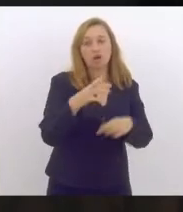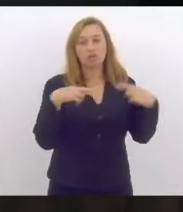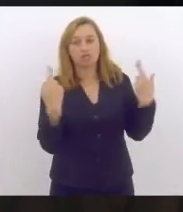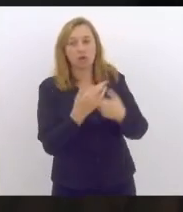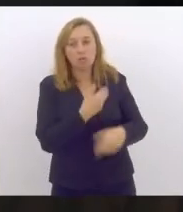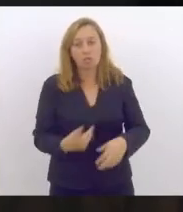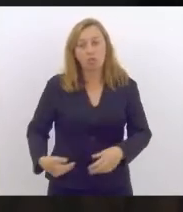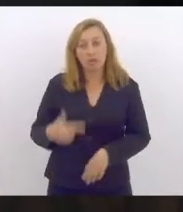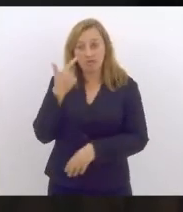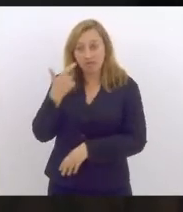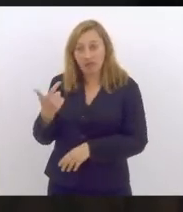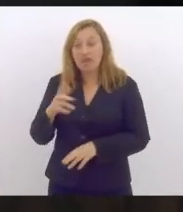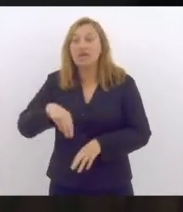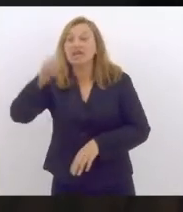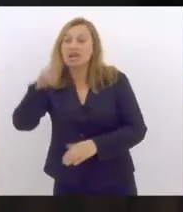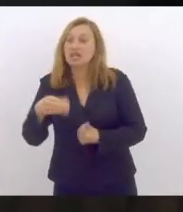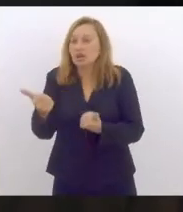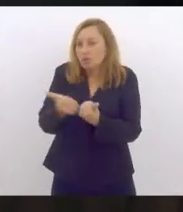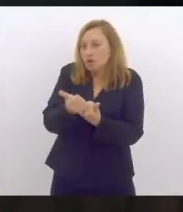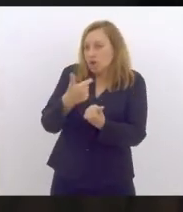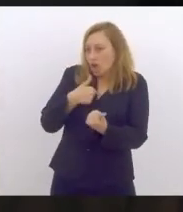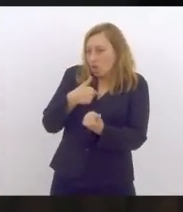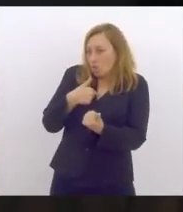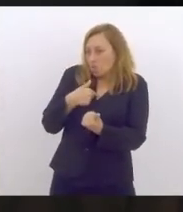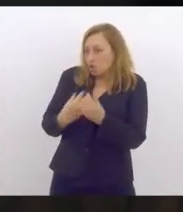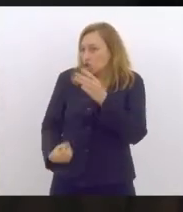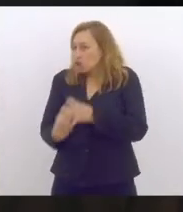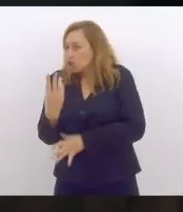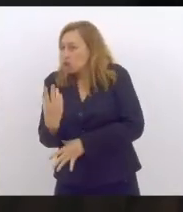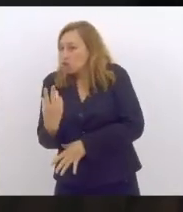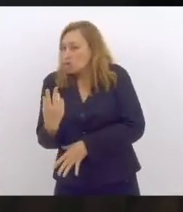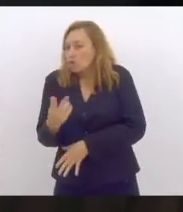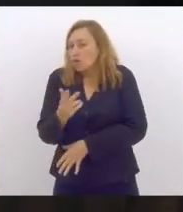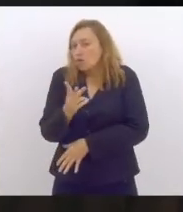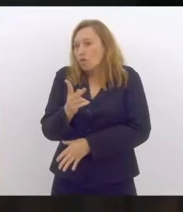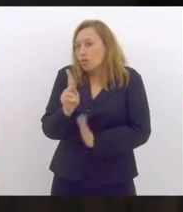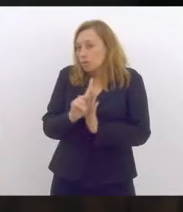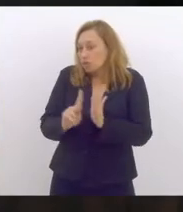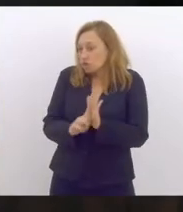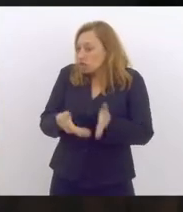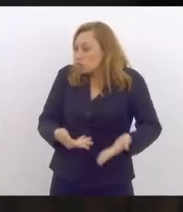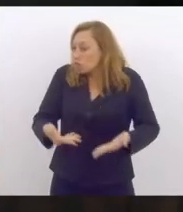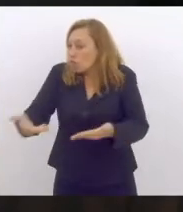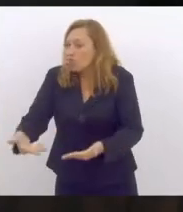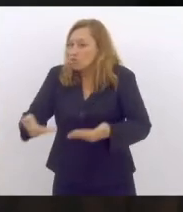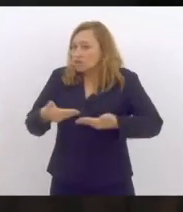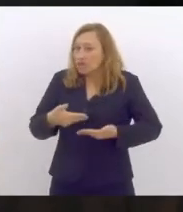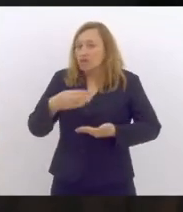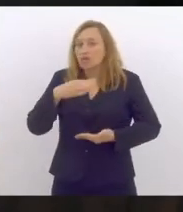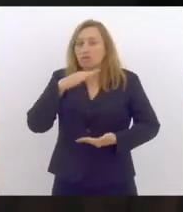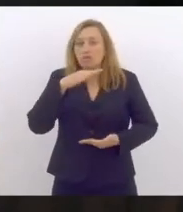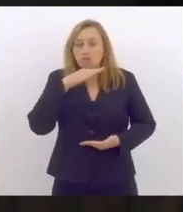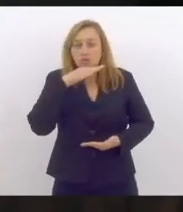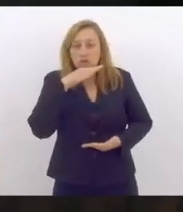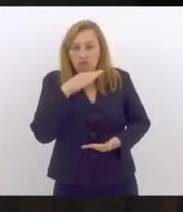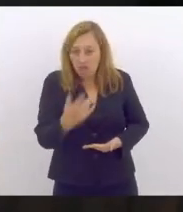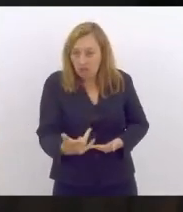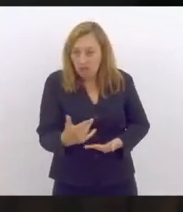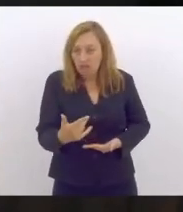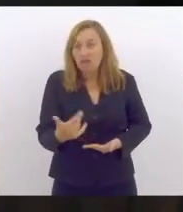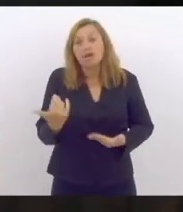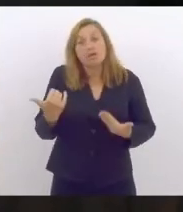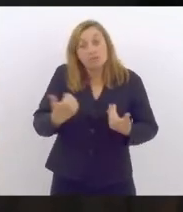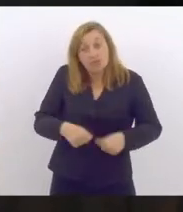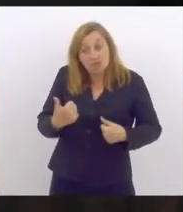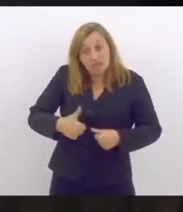gente possa... Quem está apoiando sou eu. Eu sou o autor do projeto intelectual, convidei o Chiquinho, mas é para isso mesmo, porque a gente precisa,